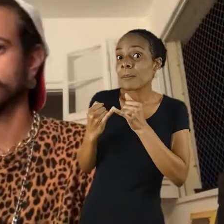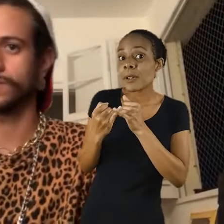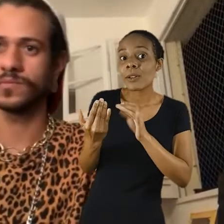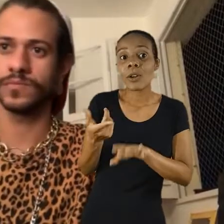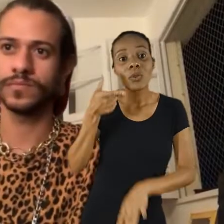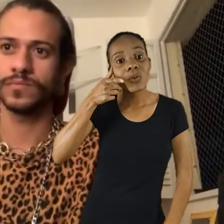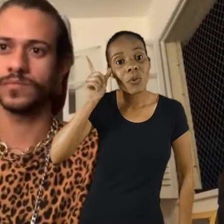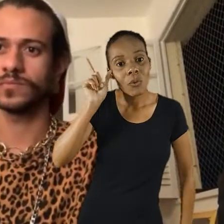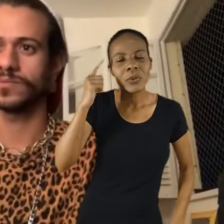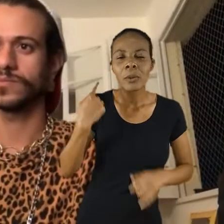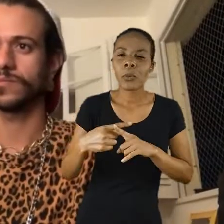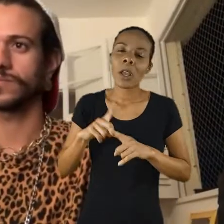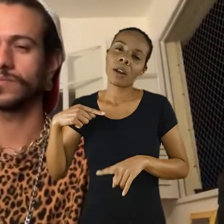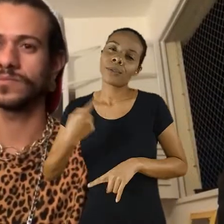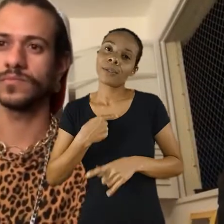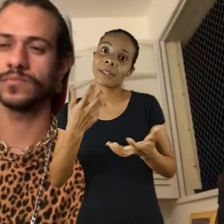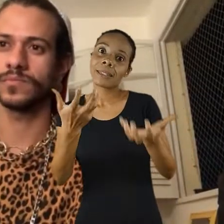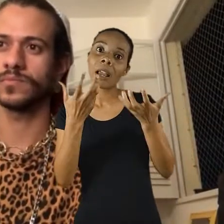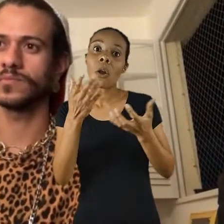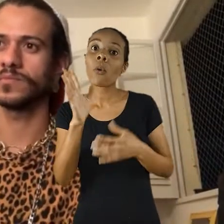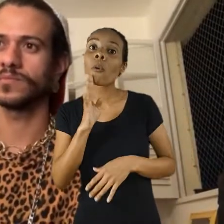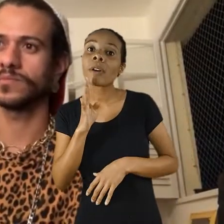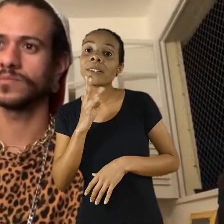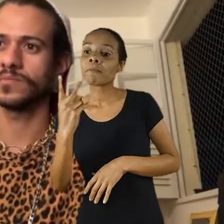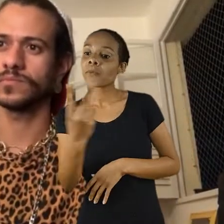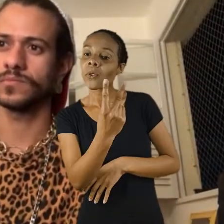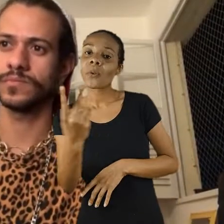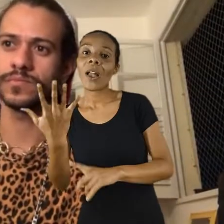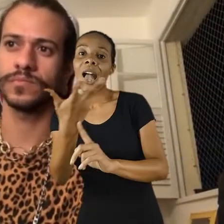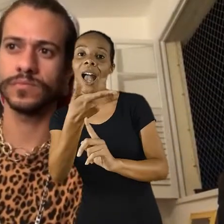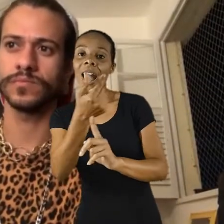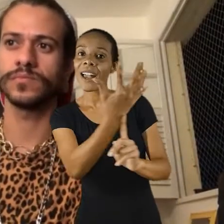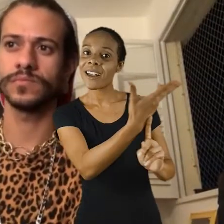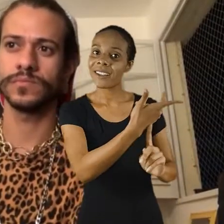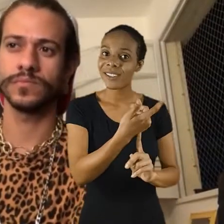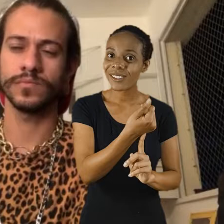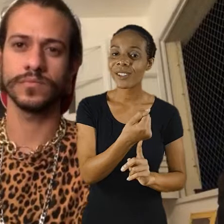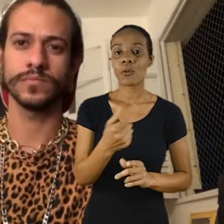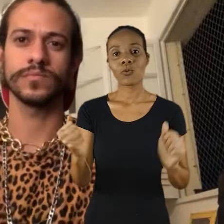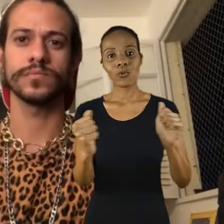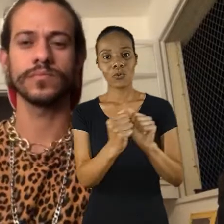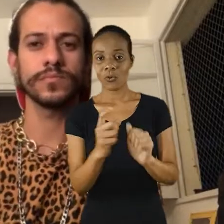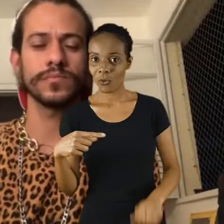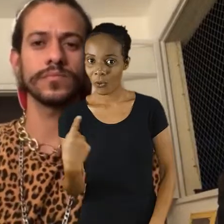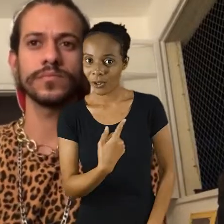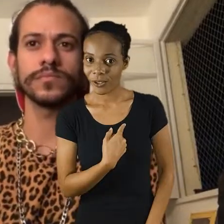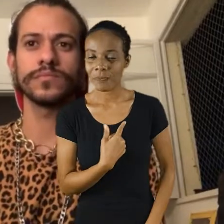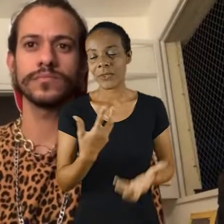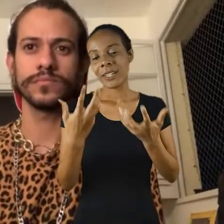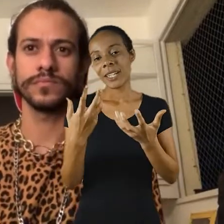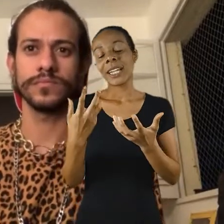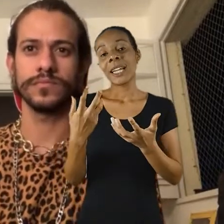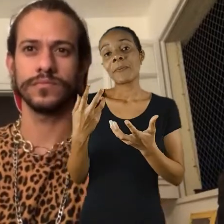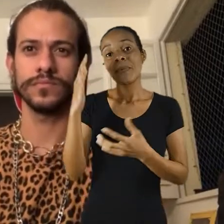quer conhecer, né, assim, os artistas que estão aqui com a gente. E aí eu queria entender, para cada um de